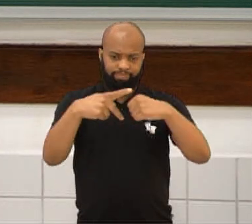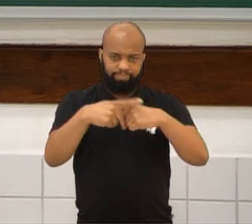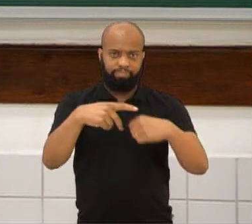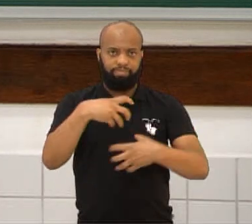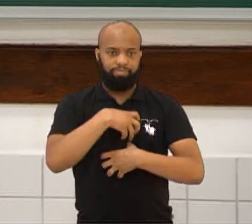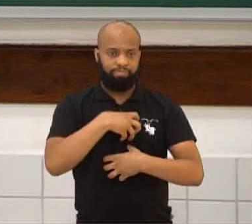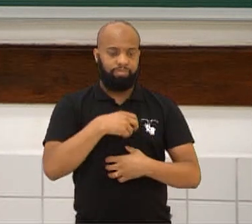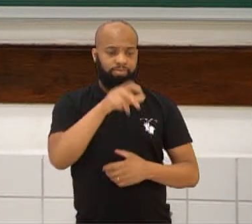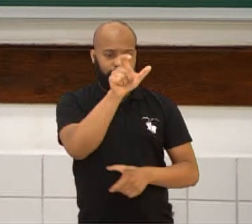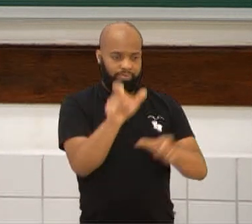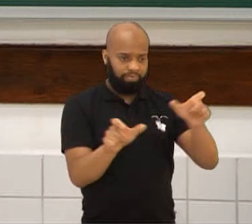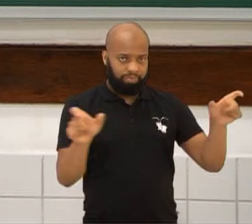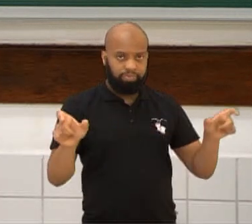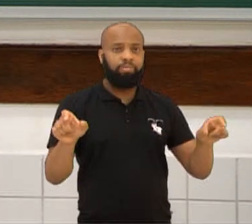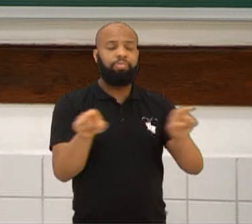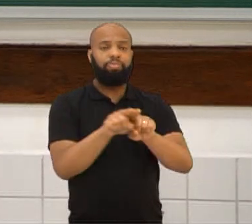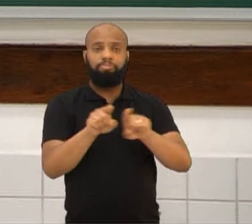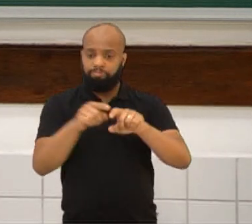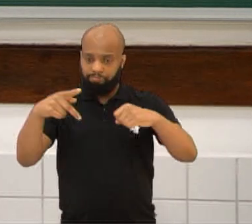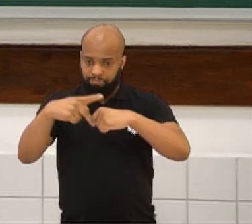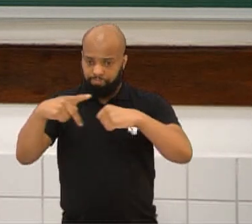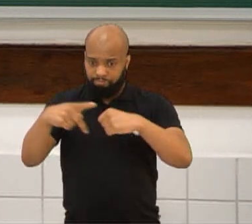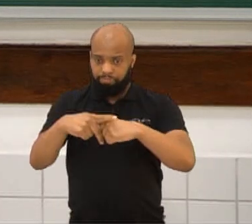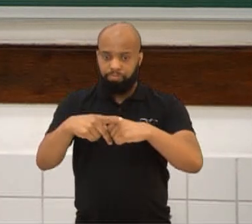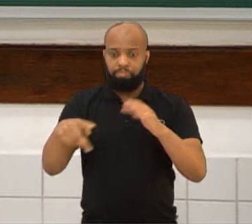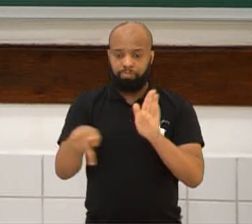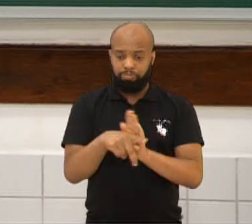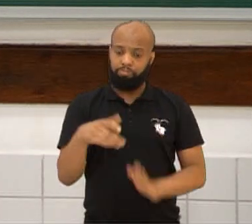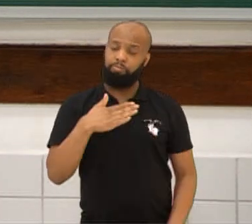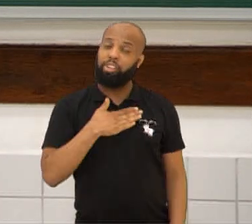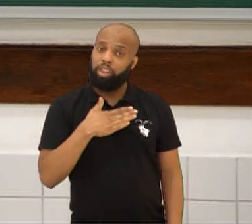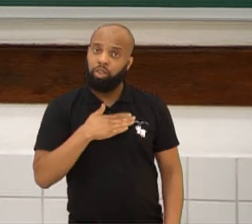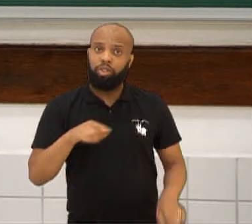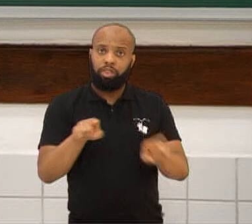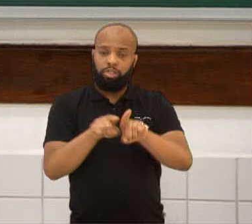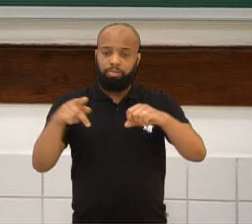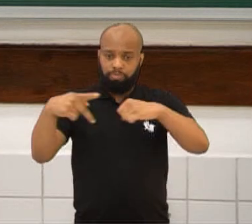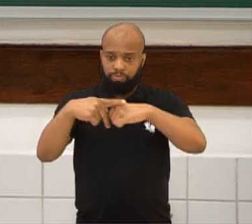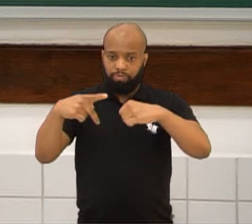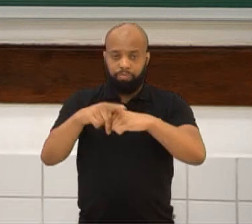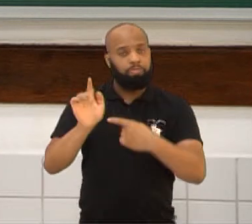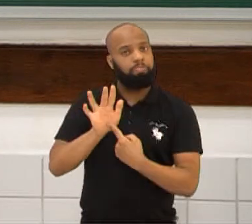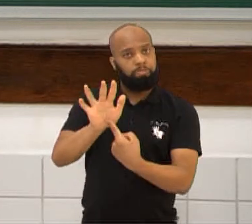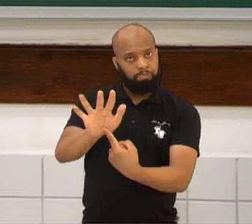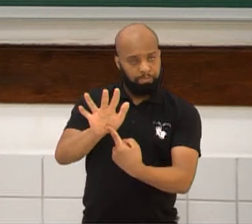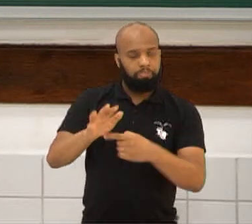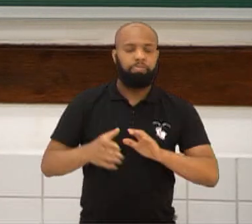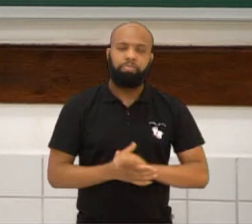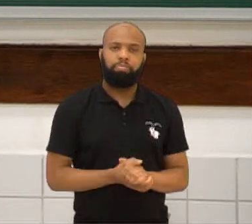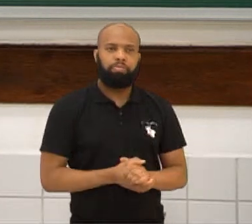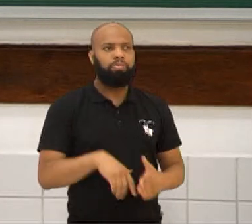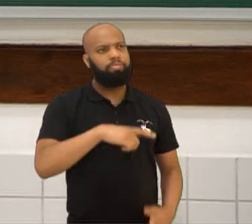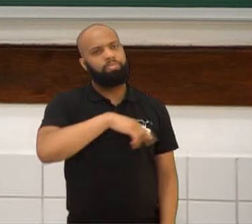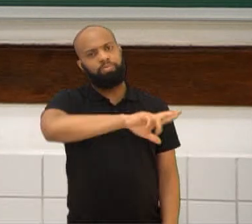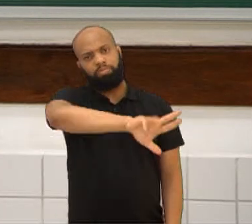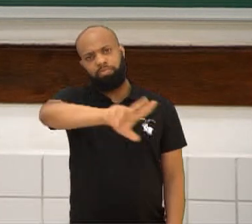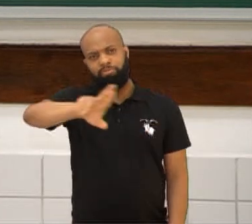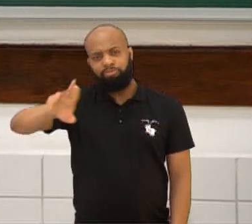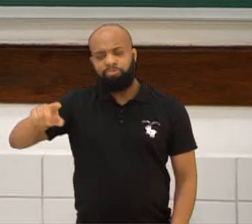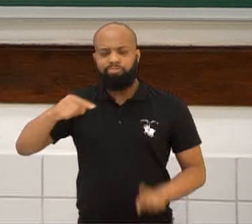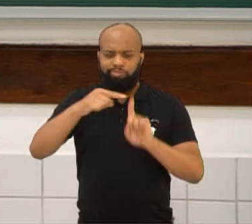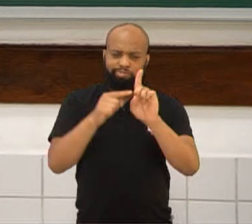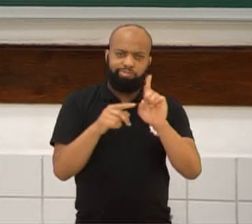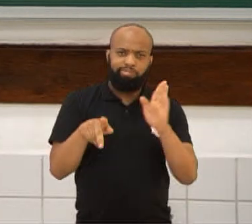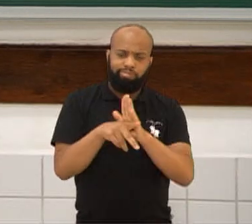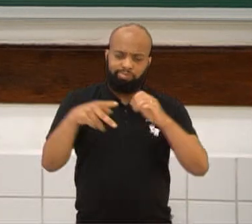pronomes pessoais, temos os pronomes possessivos, temos os pronomes demonstrativos. Então, são vários casos